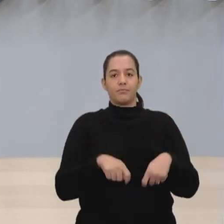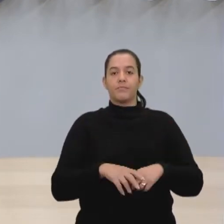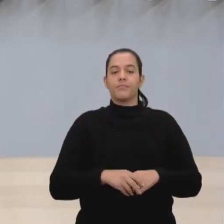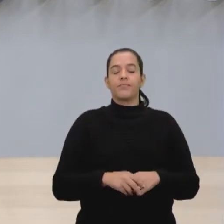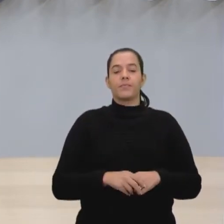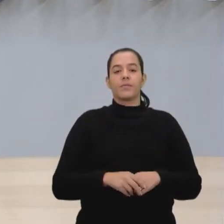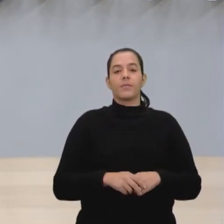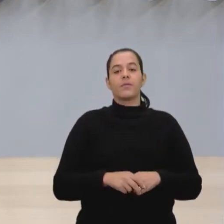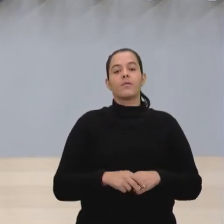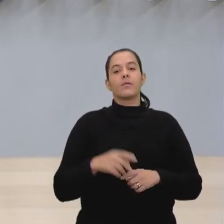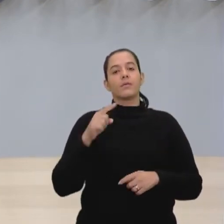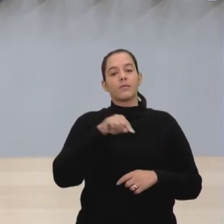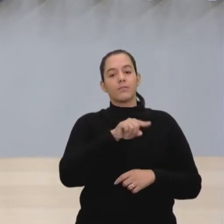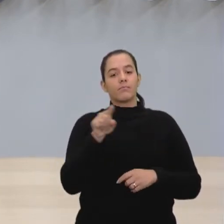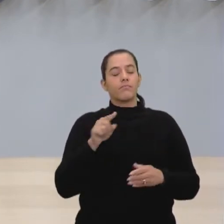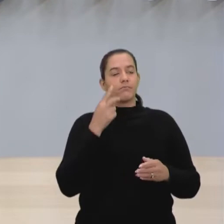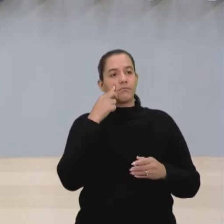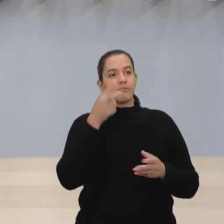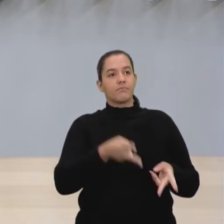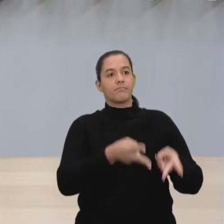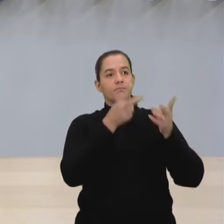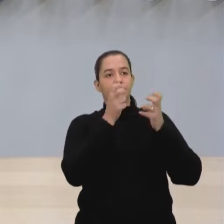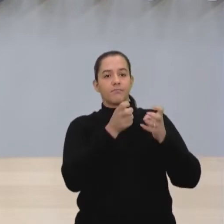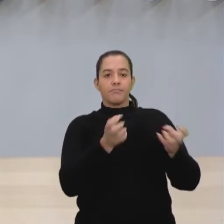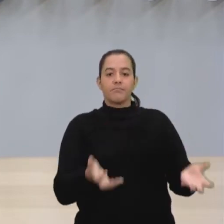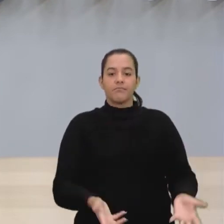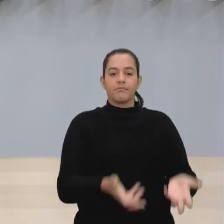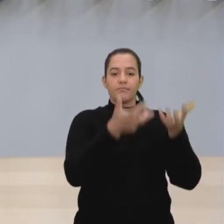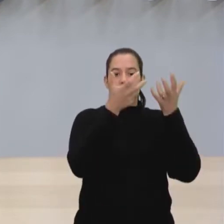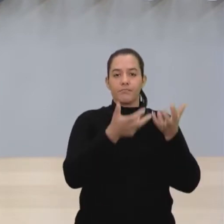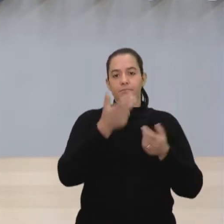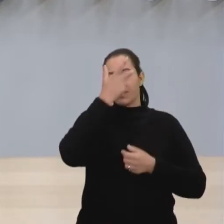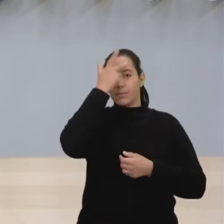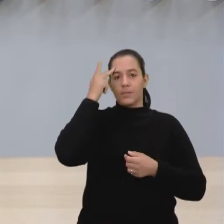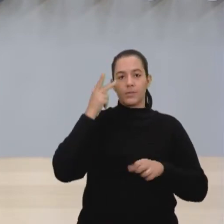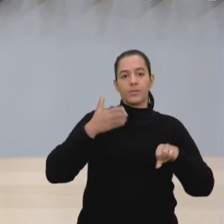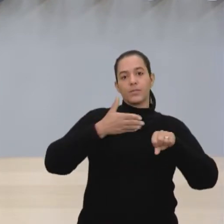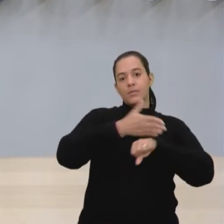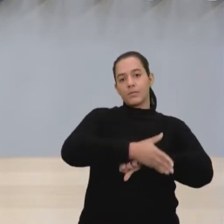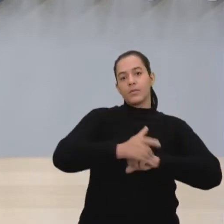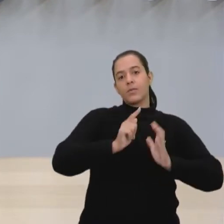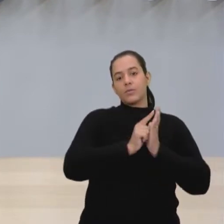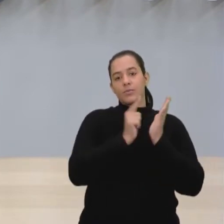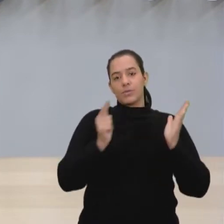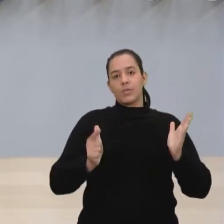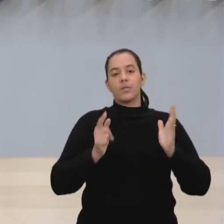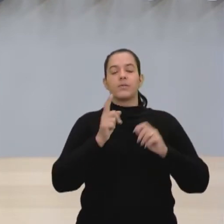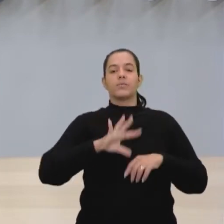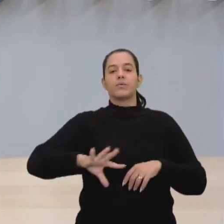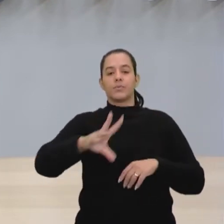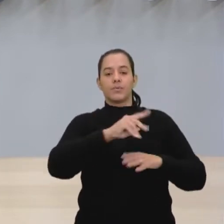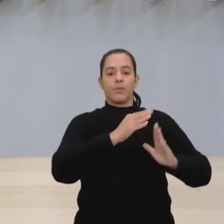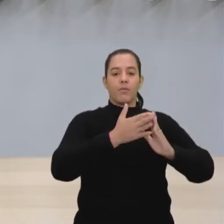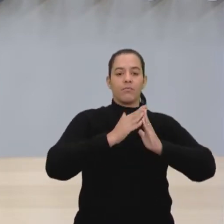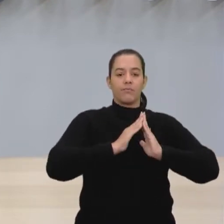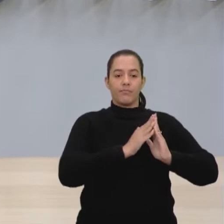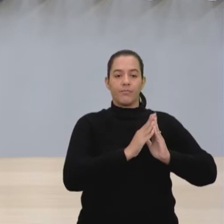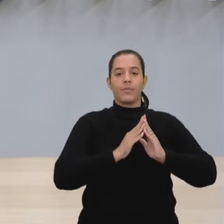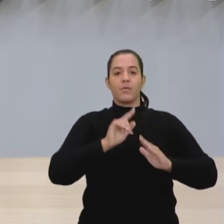que esse é uma manifestação de alguém que faz parte do jornalismo comunitário, né? É uma manifestação